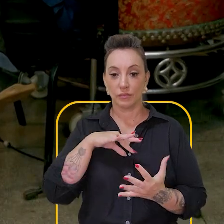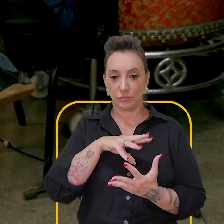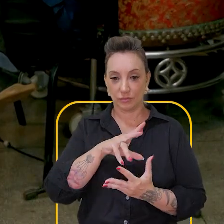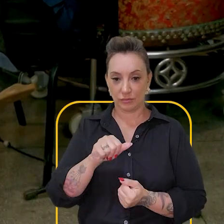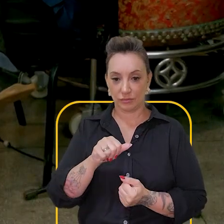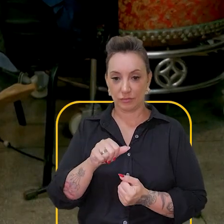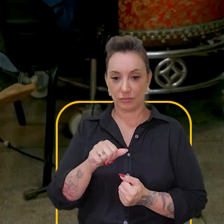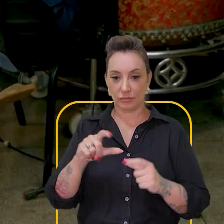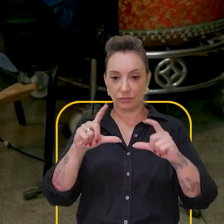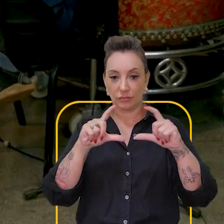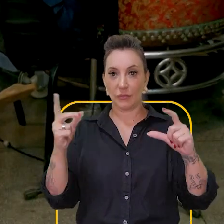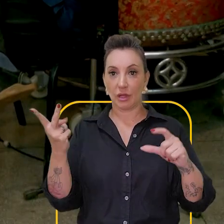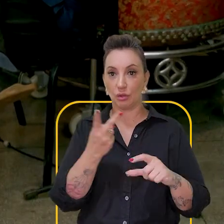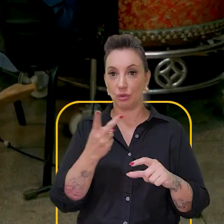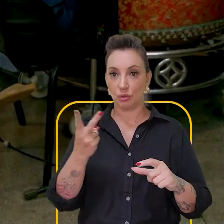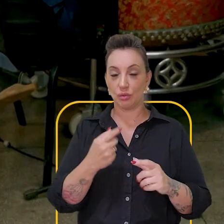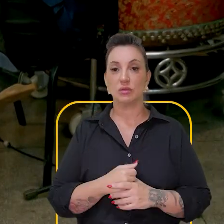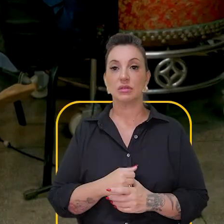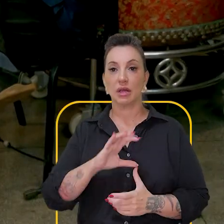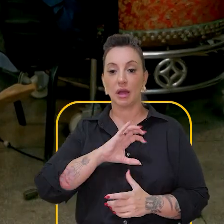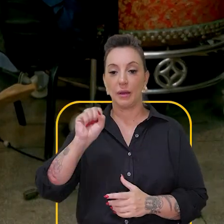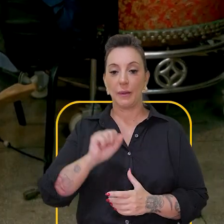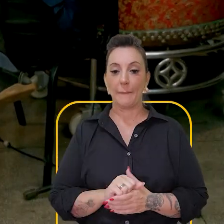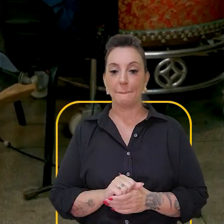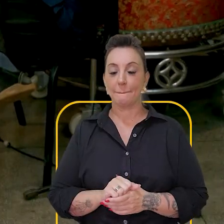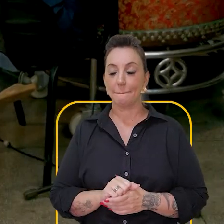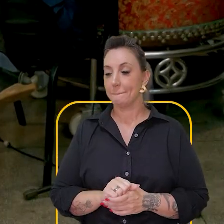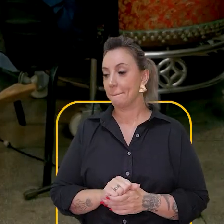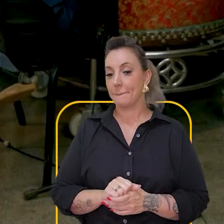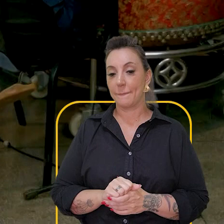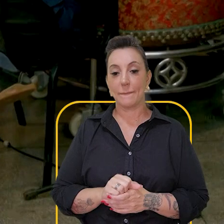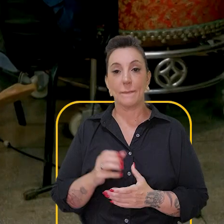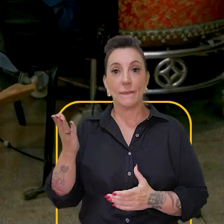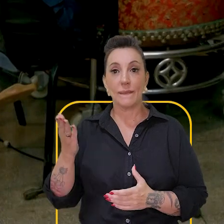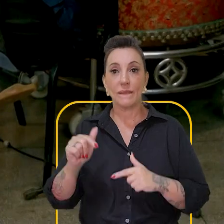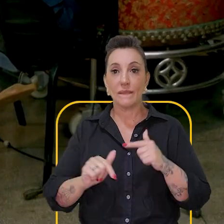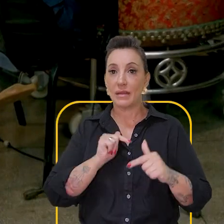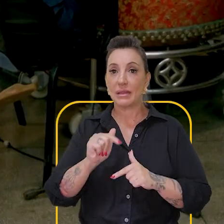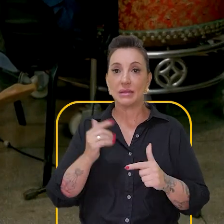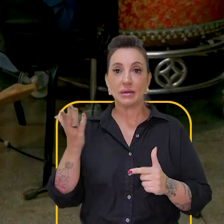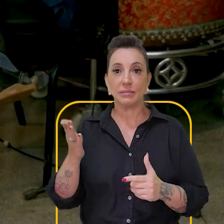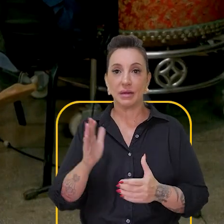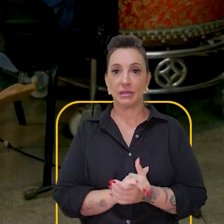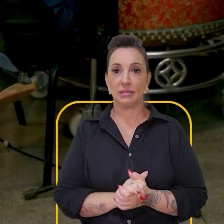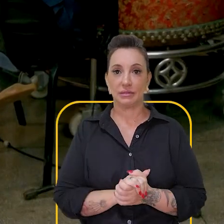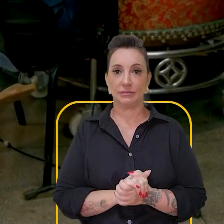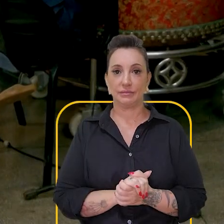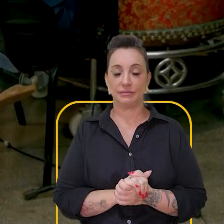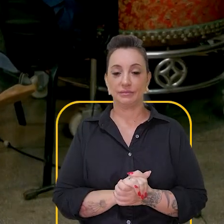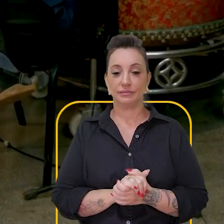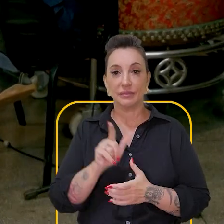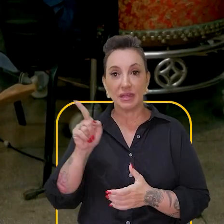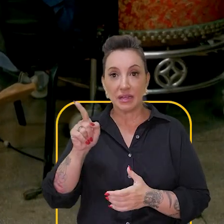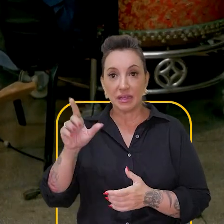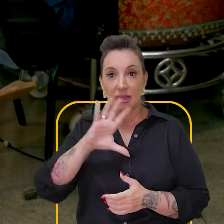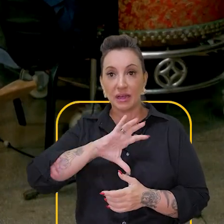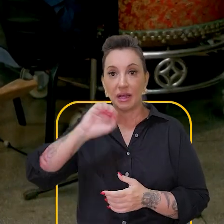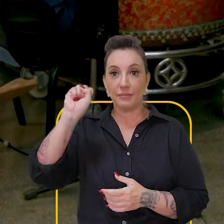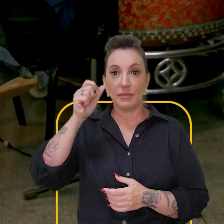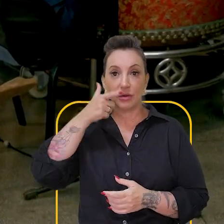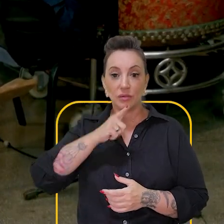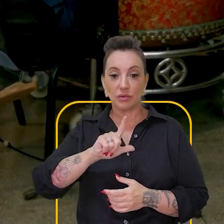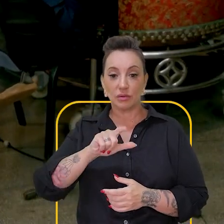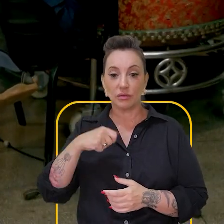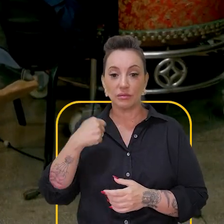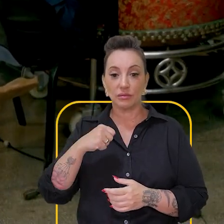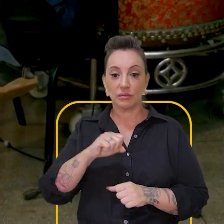trabalha para ele ser campeão ele levantava 5 da manhã treinava ia trabalhar às 9 saía